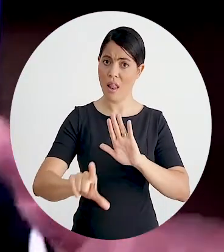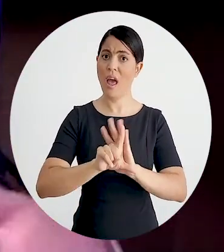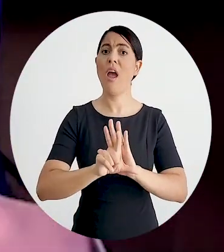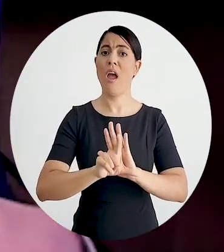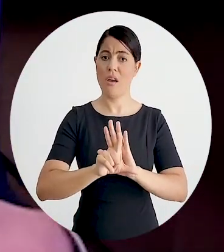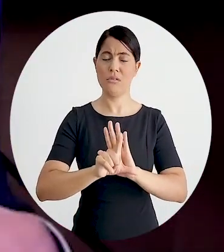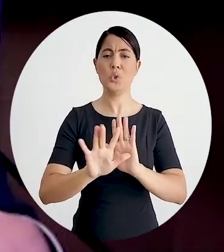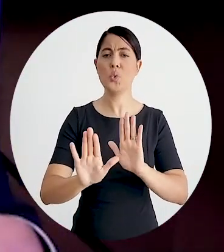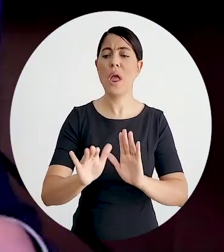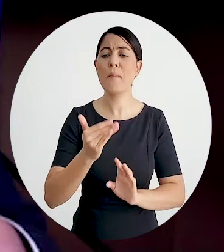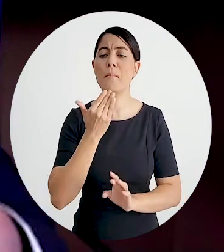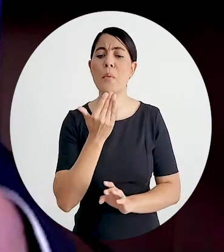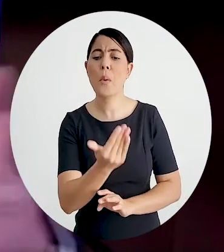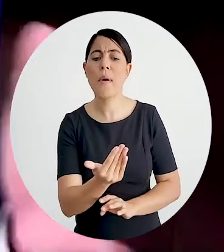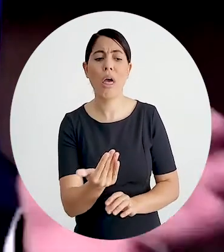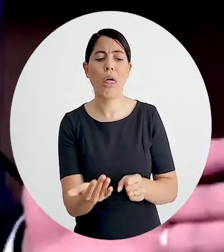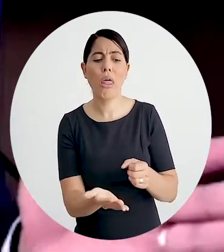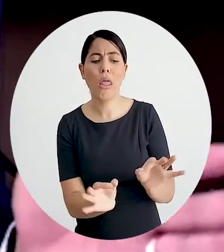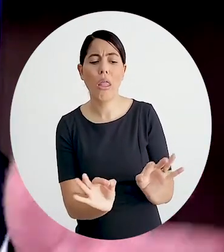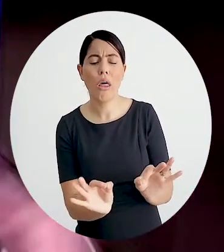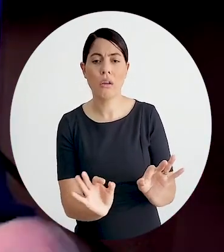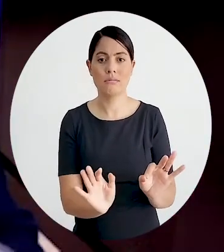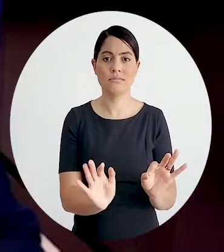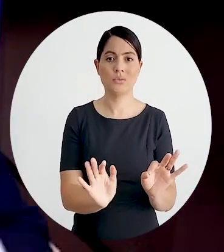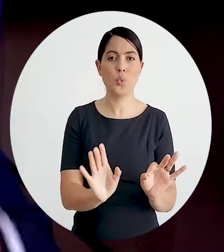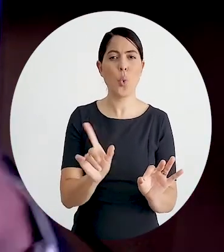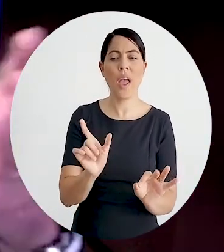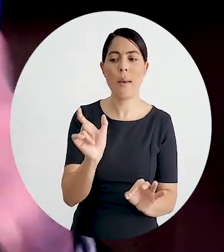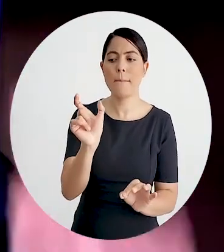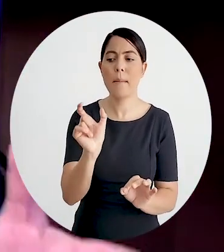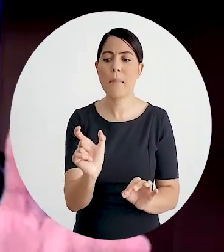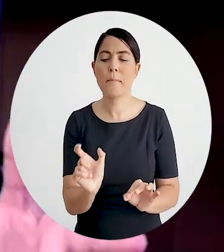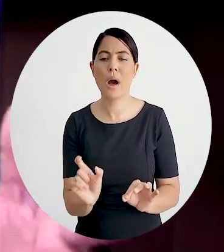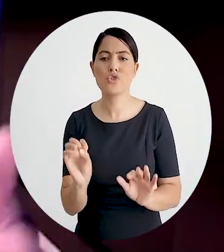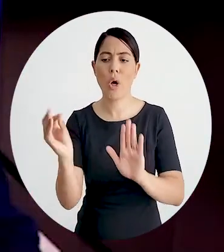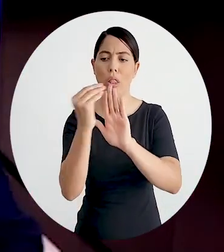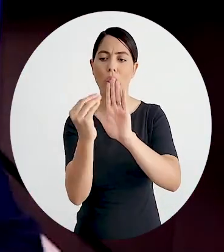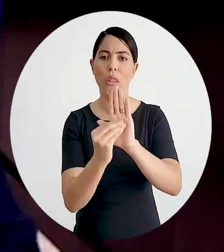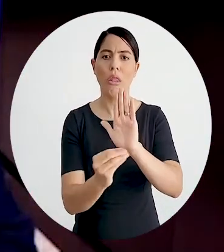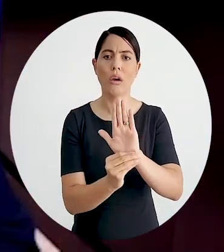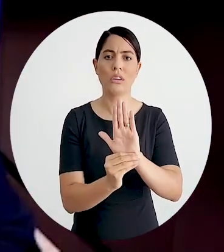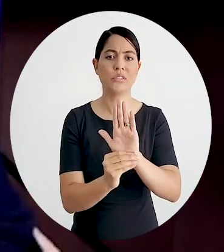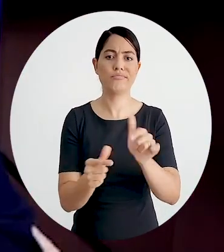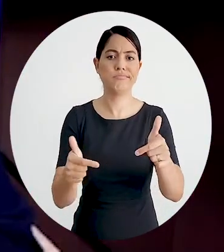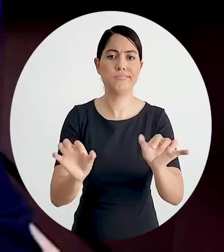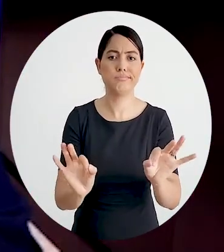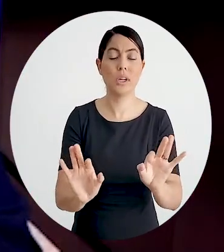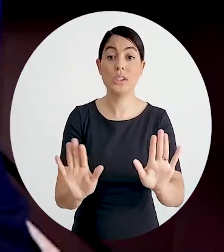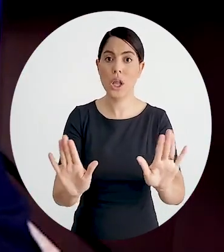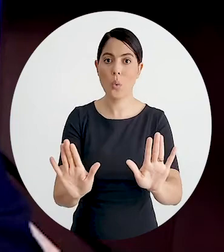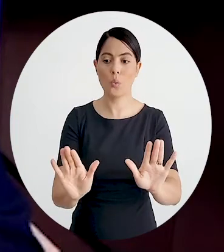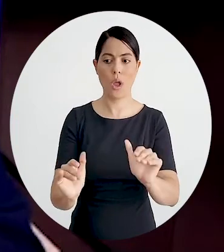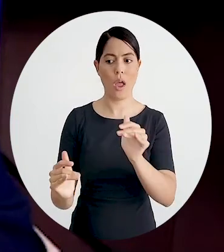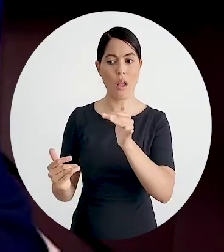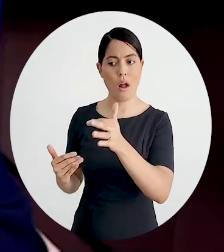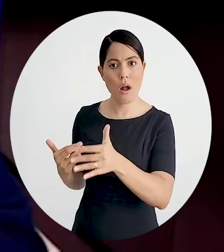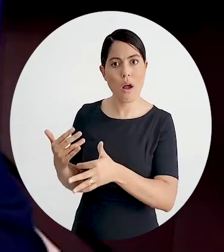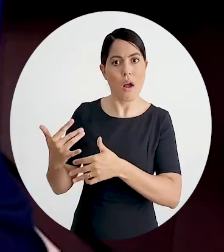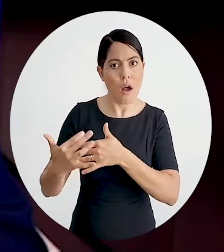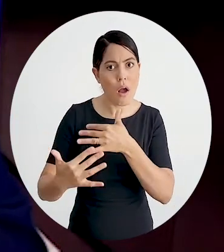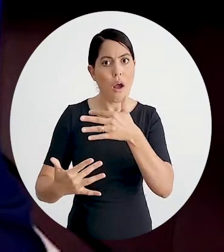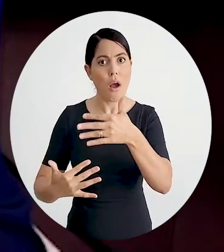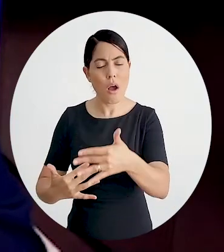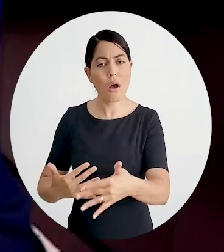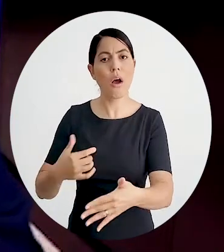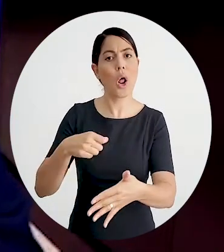papel, não são promessas vazias, não são palavras inúteis. Mas a construção e